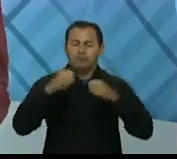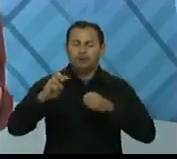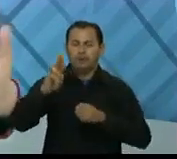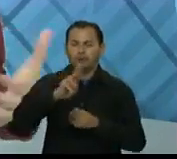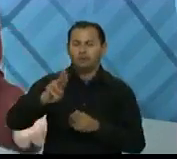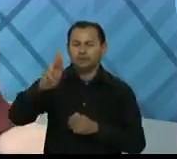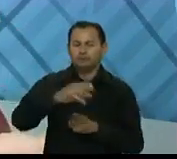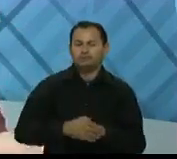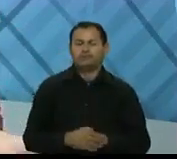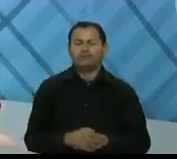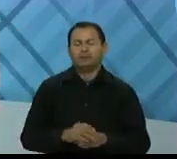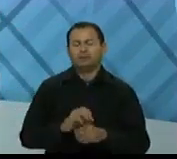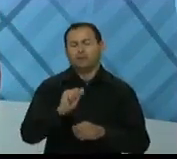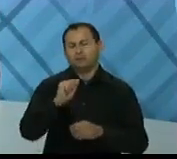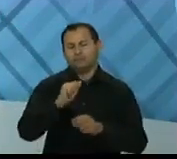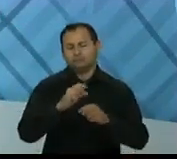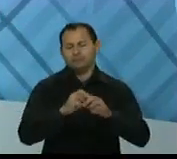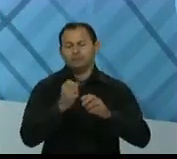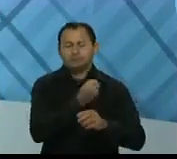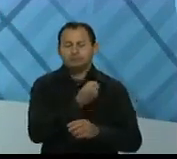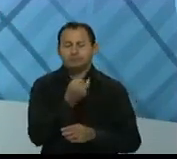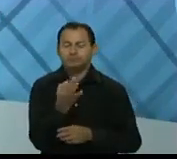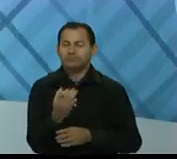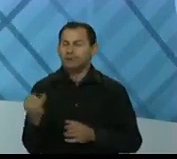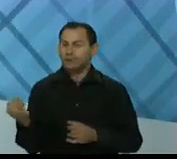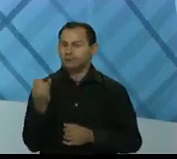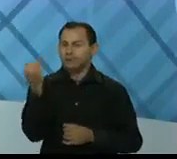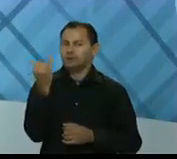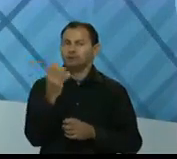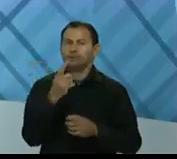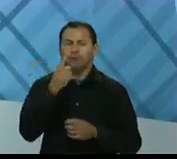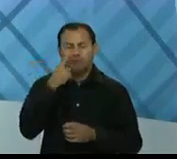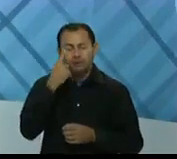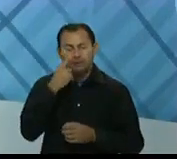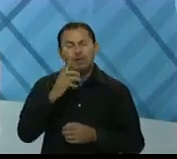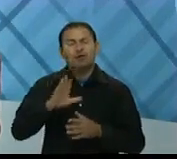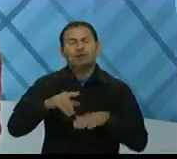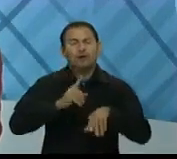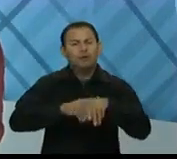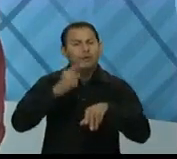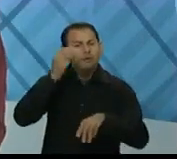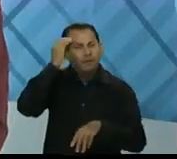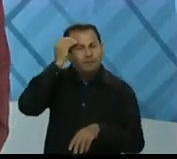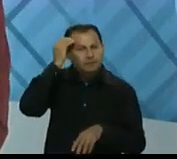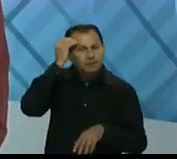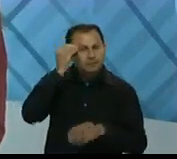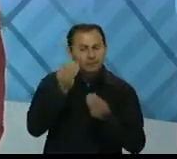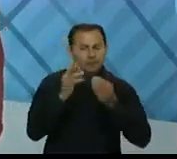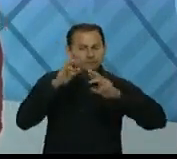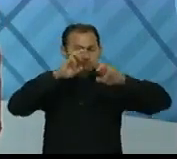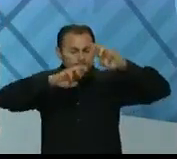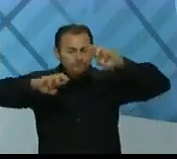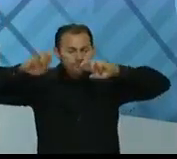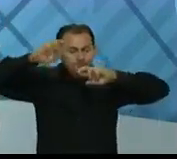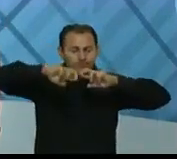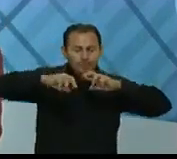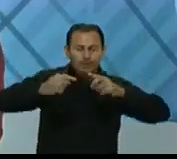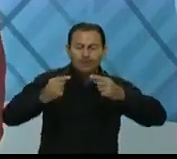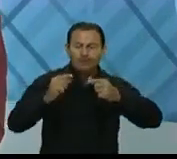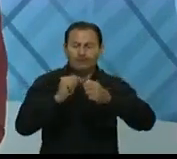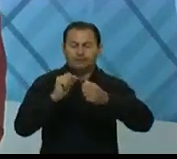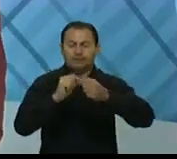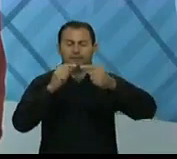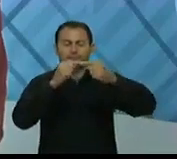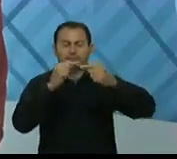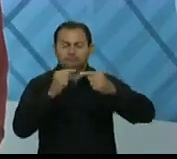para determinada situação? Então, isso é importante levar em consideração quando pensar em como analisar e relacionar